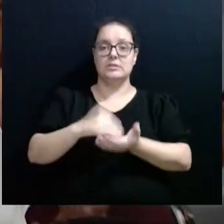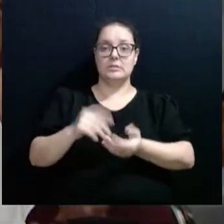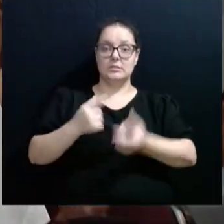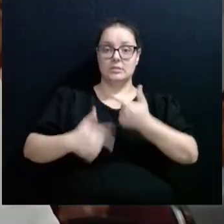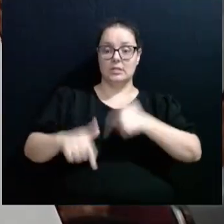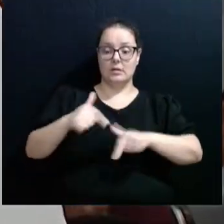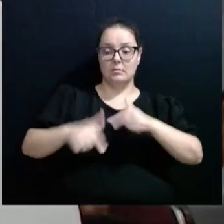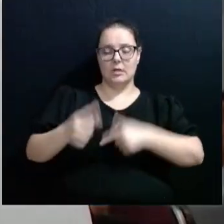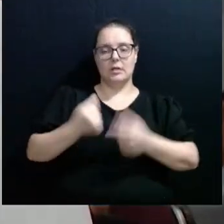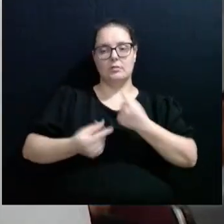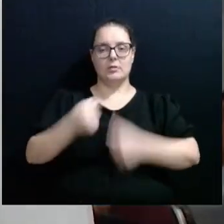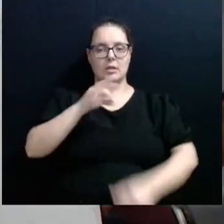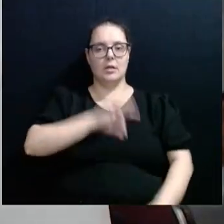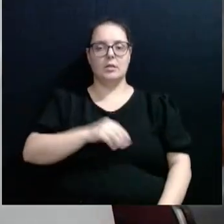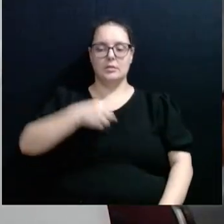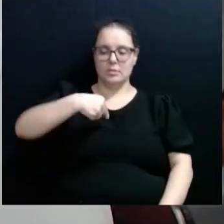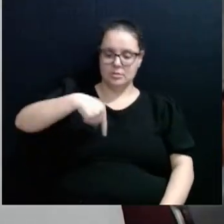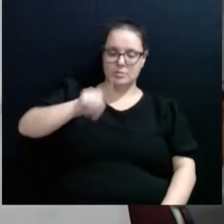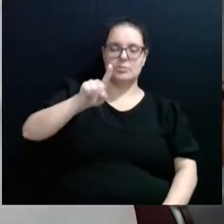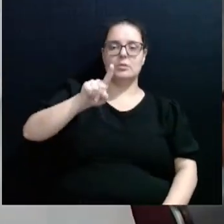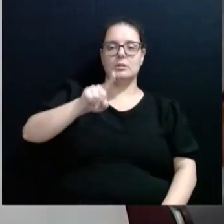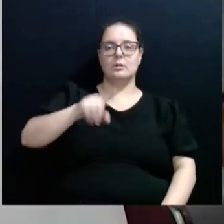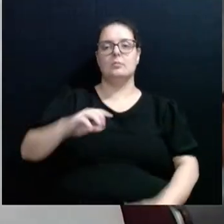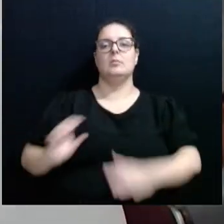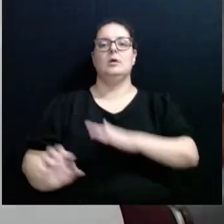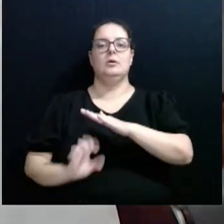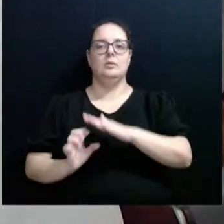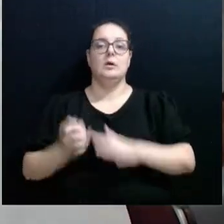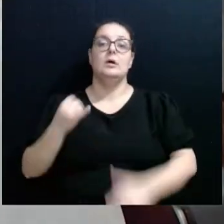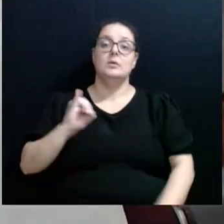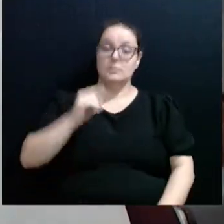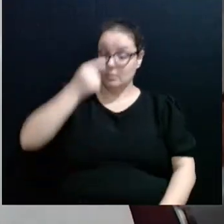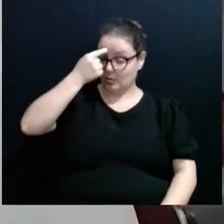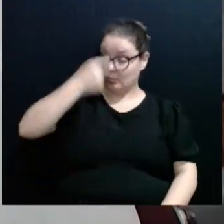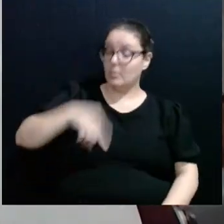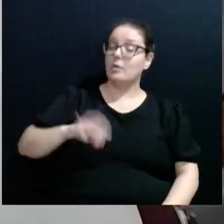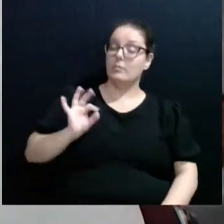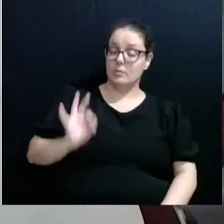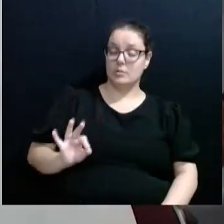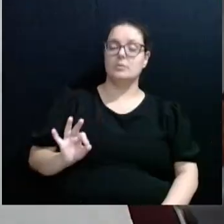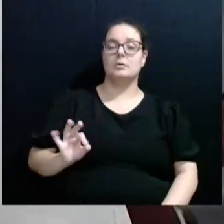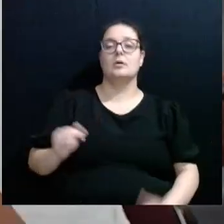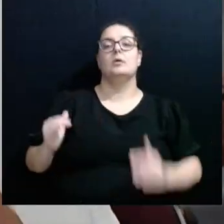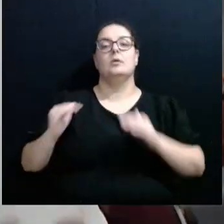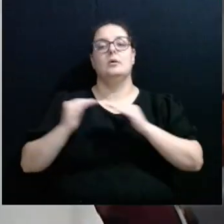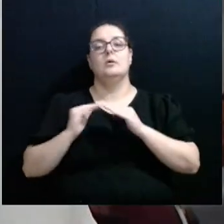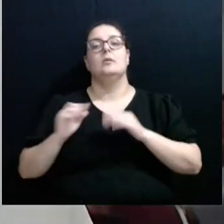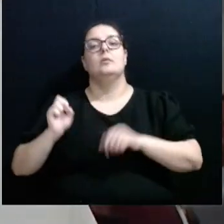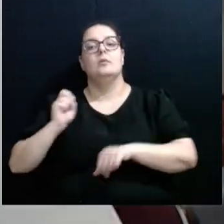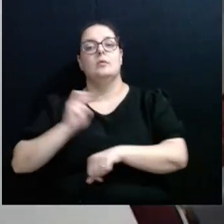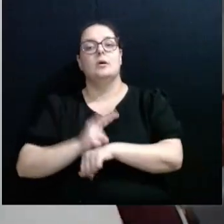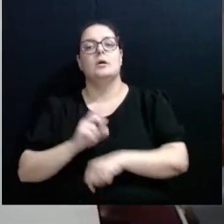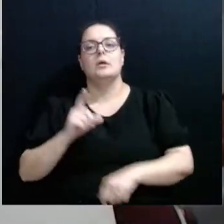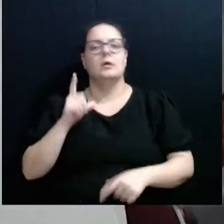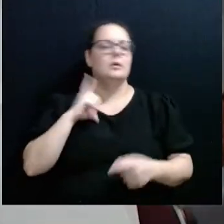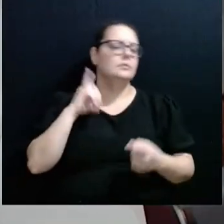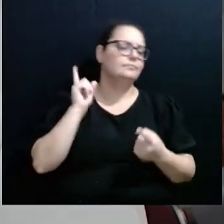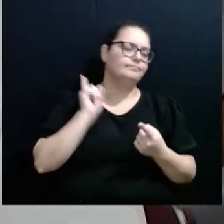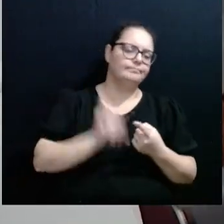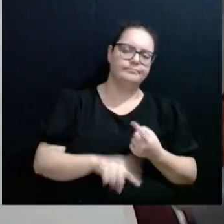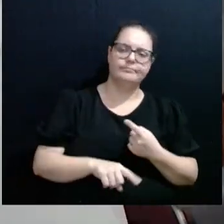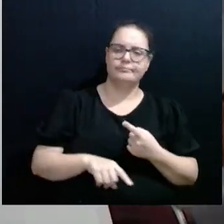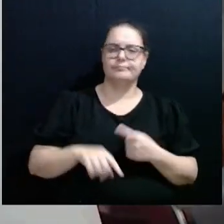encaminhado diretamente para a empresa, se o seu perfil estiver compatível com a vaga, tá? A gente tem, desses setores, a gente